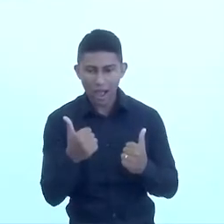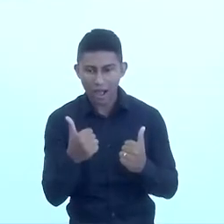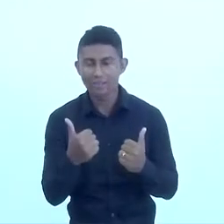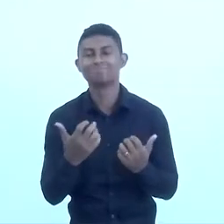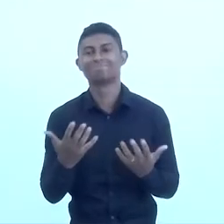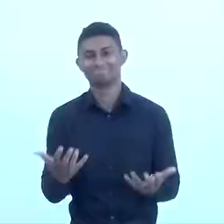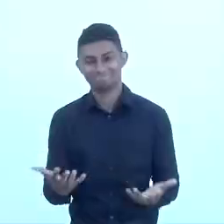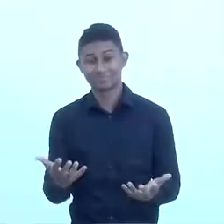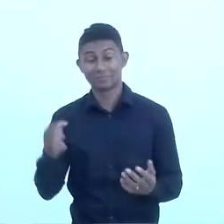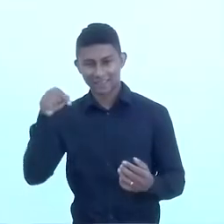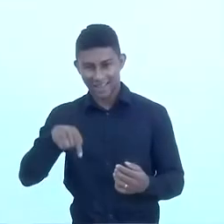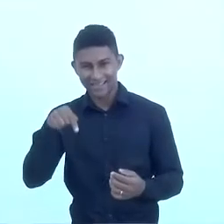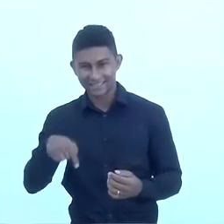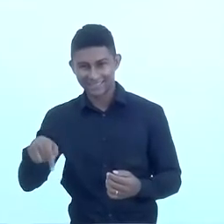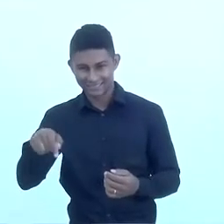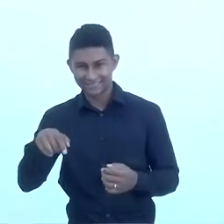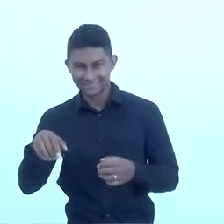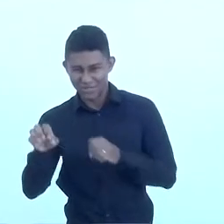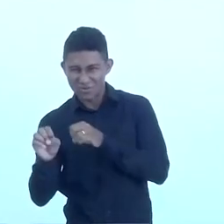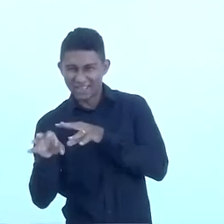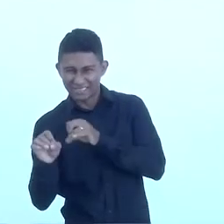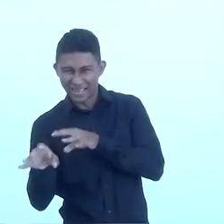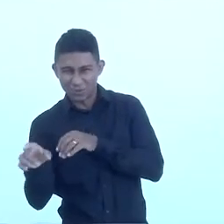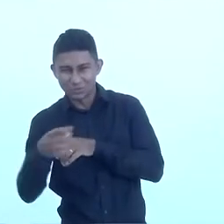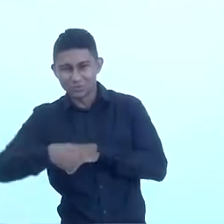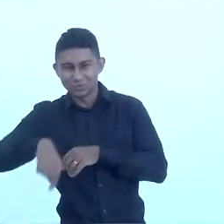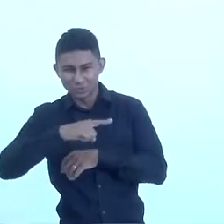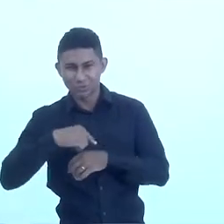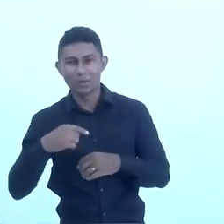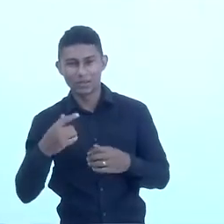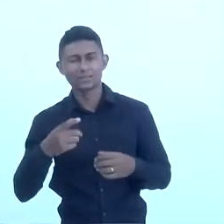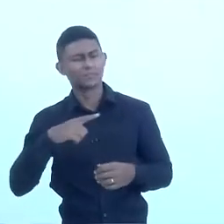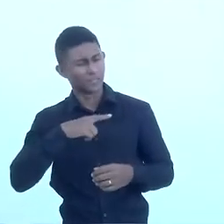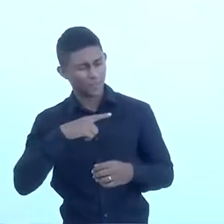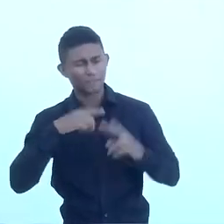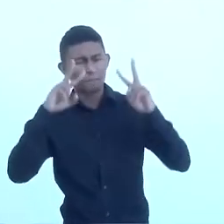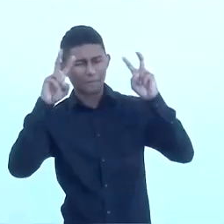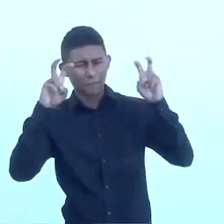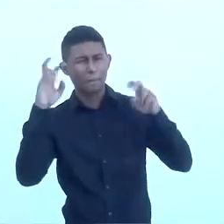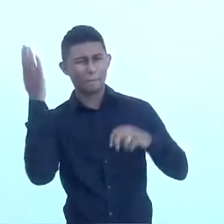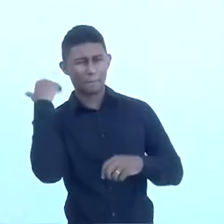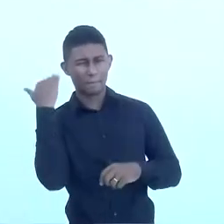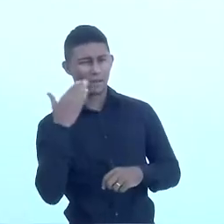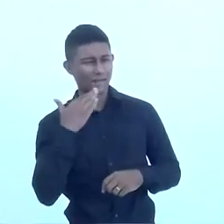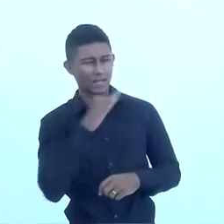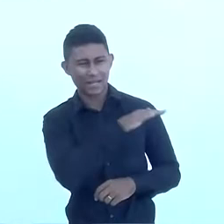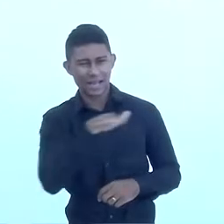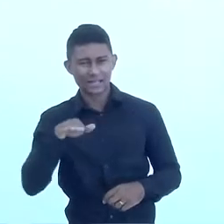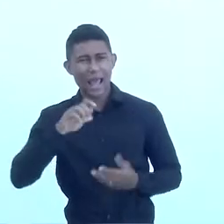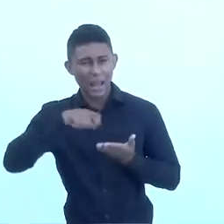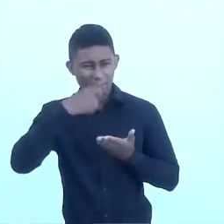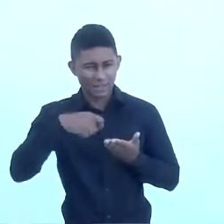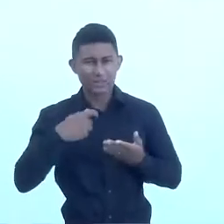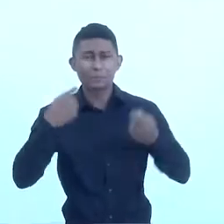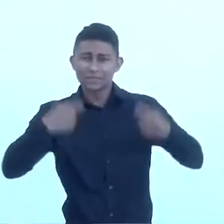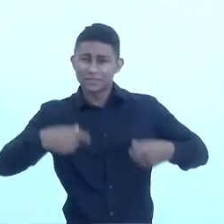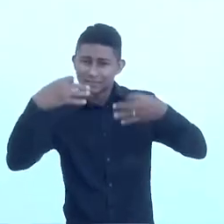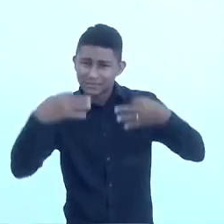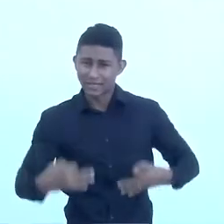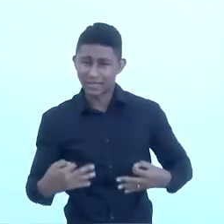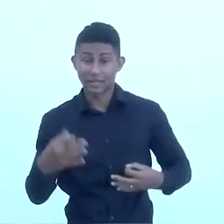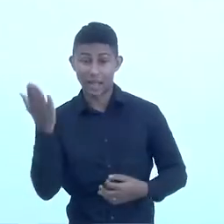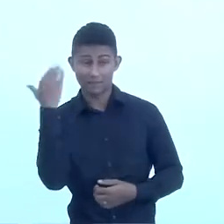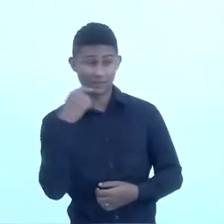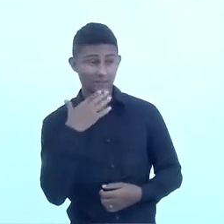tratou aqui no Educação de como alimentar as crianças, porque tinha criança, quando eu gravei o programa, que só comia,